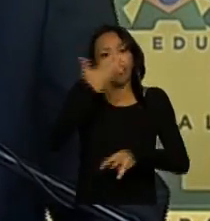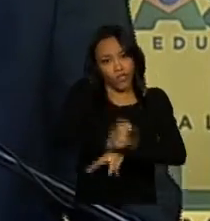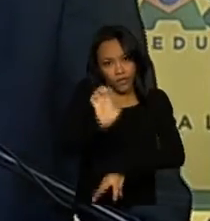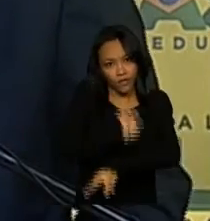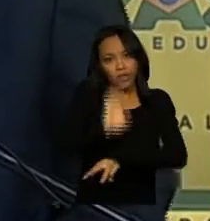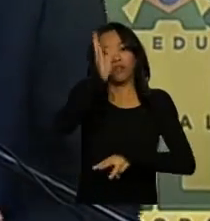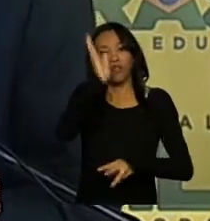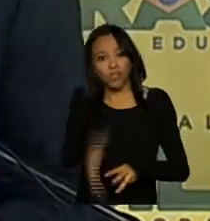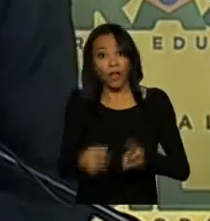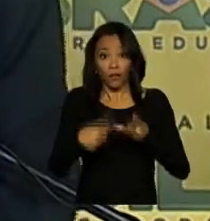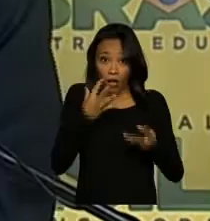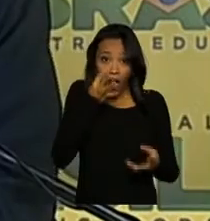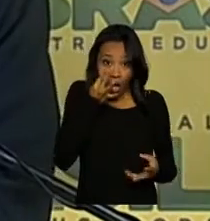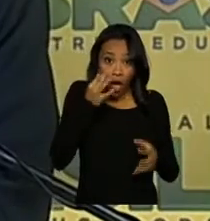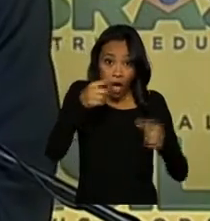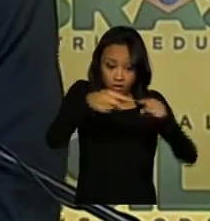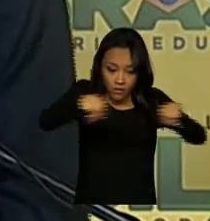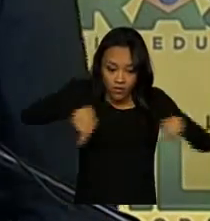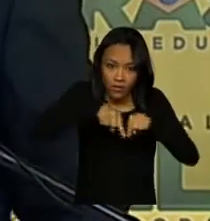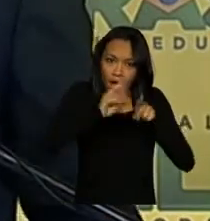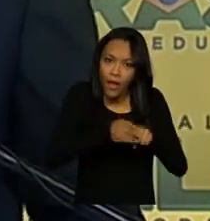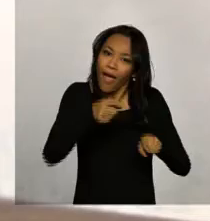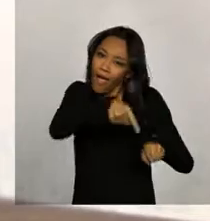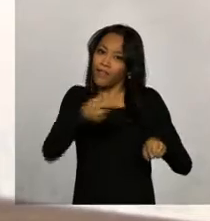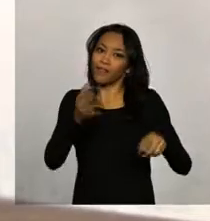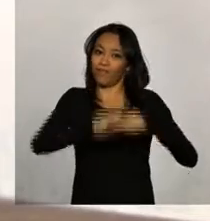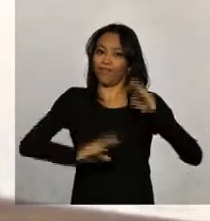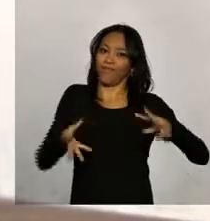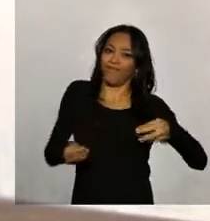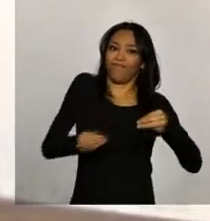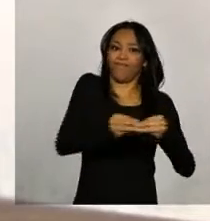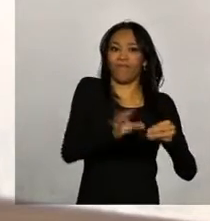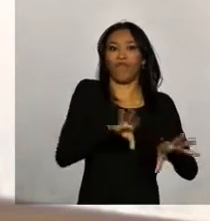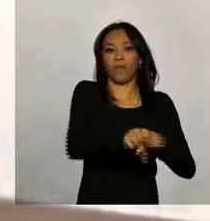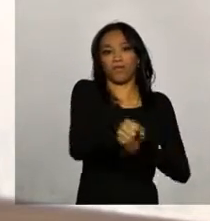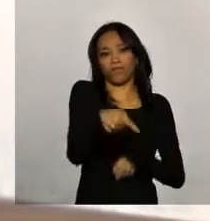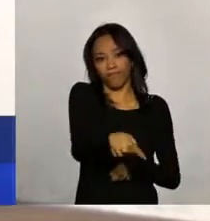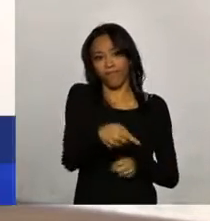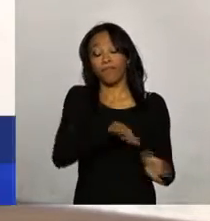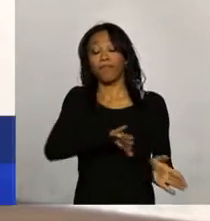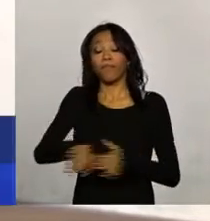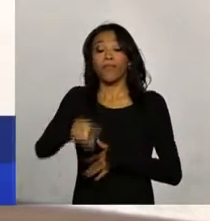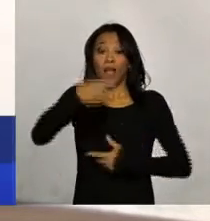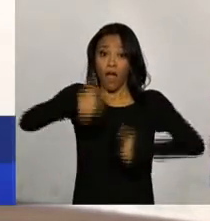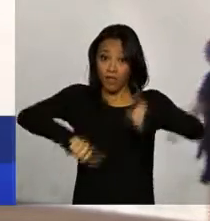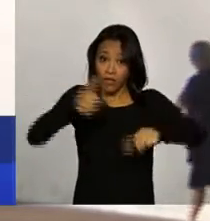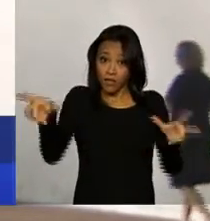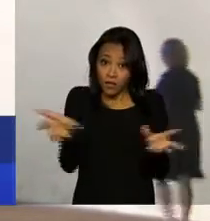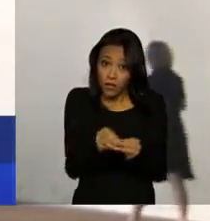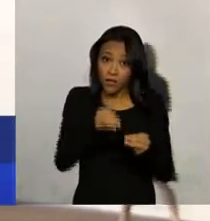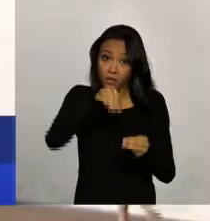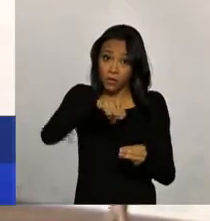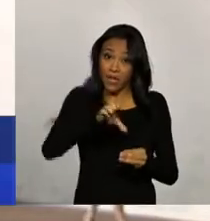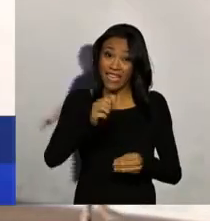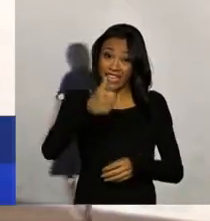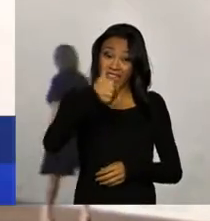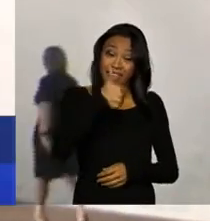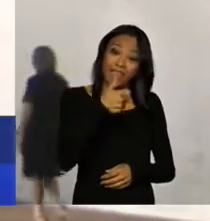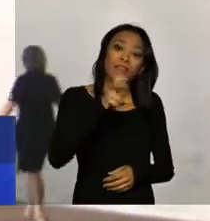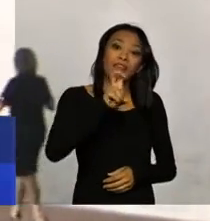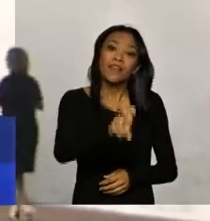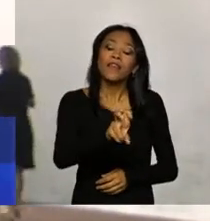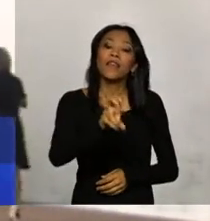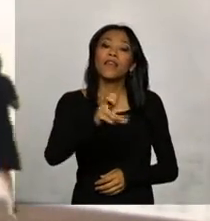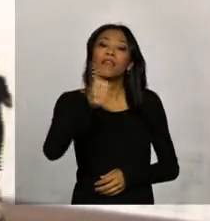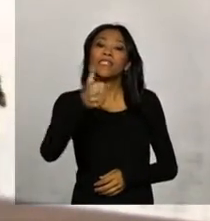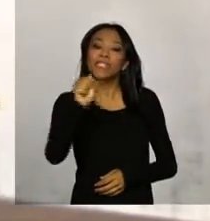sala de aula é esse profissional com a pessoal complementou segundo balanço do ministério da educação hoje são 518 mil professores